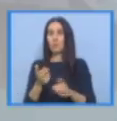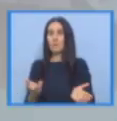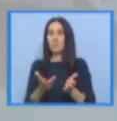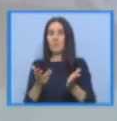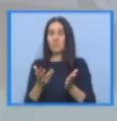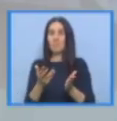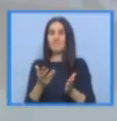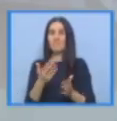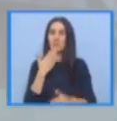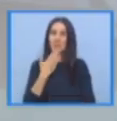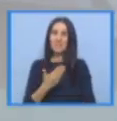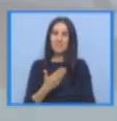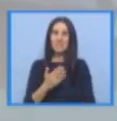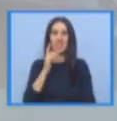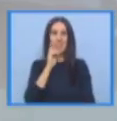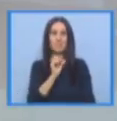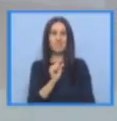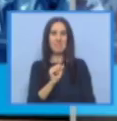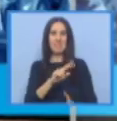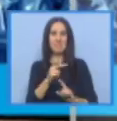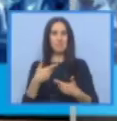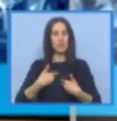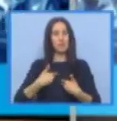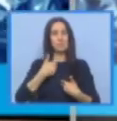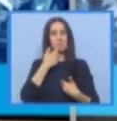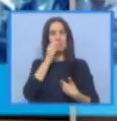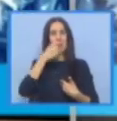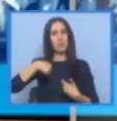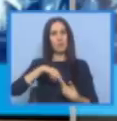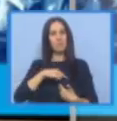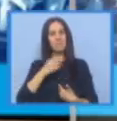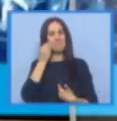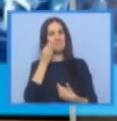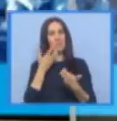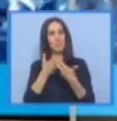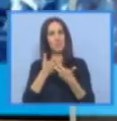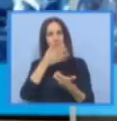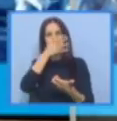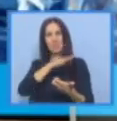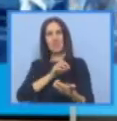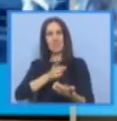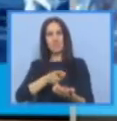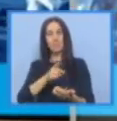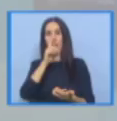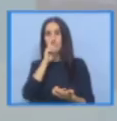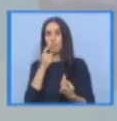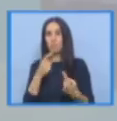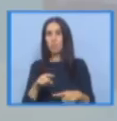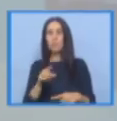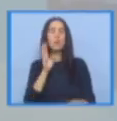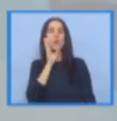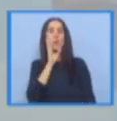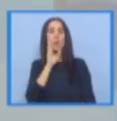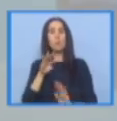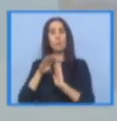chegar. Obrigado, Graça, por nos teres ajudado a perceber também a dimensão deste conflito e o que está em causa. Recordo apenas que, mais